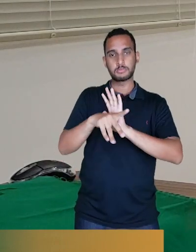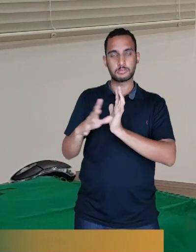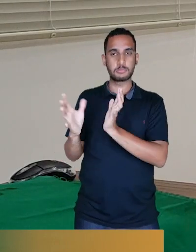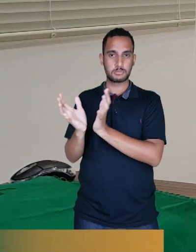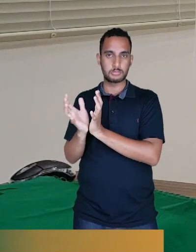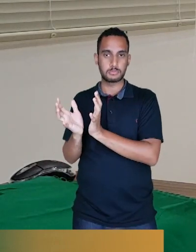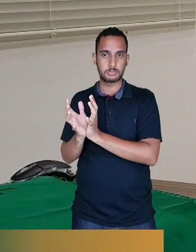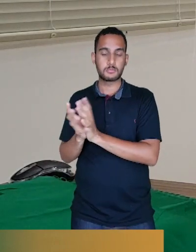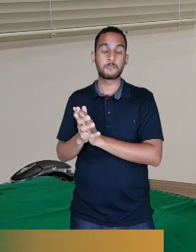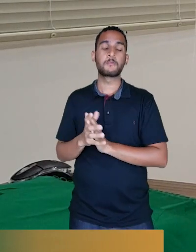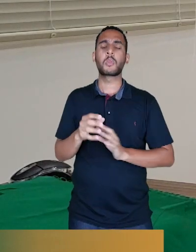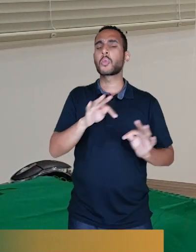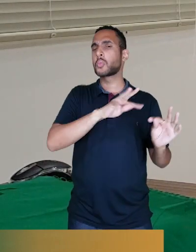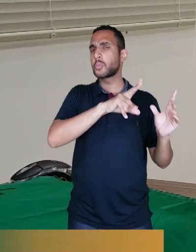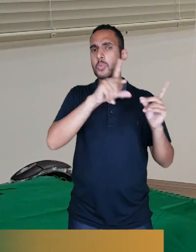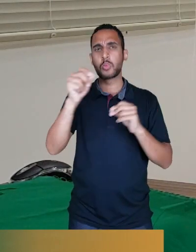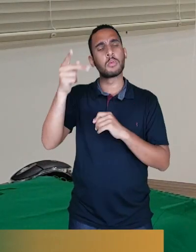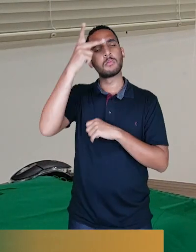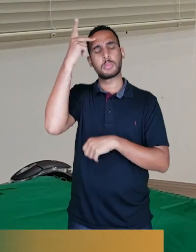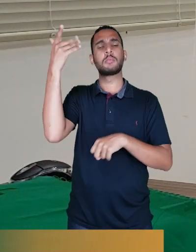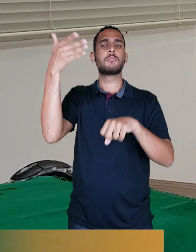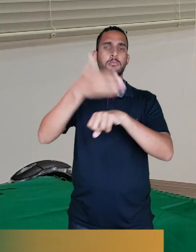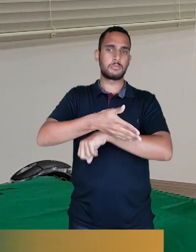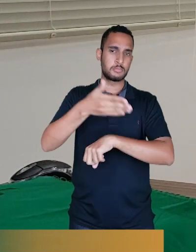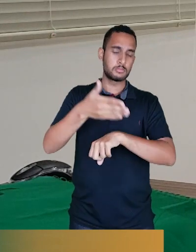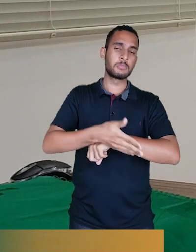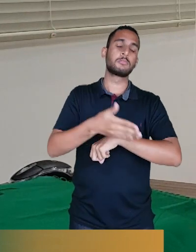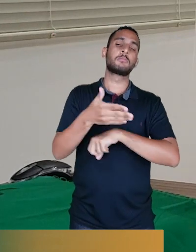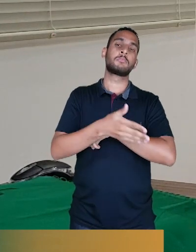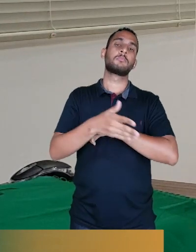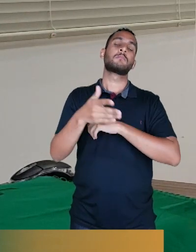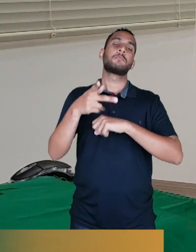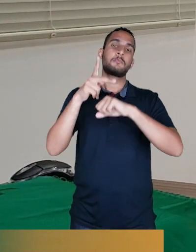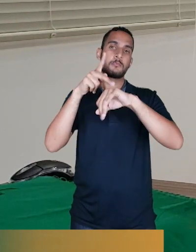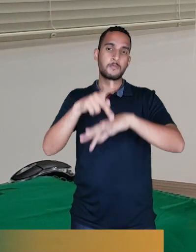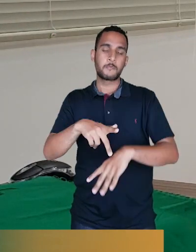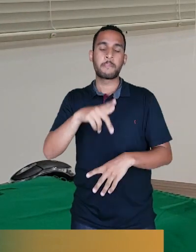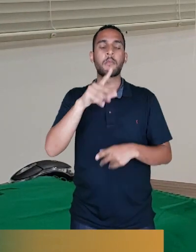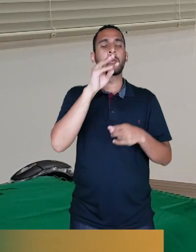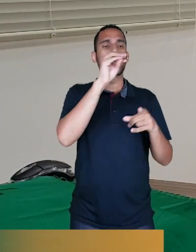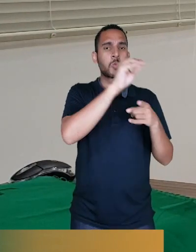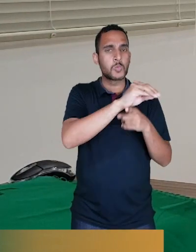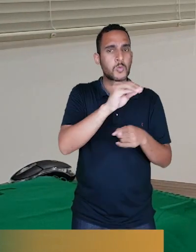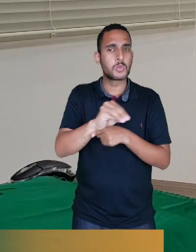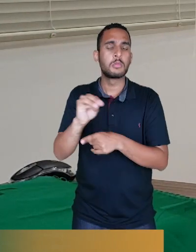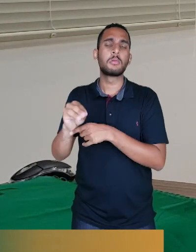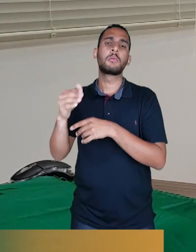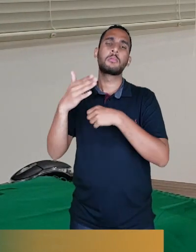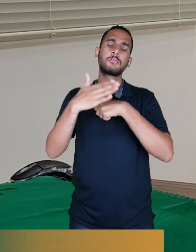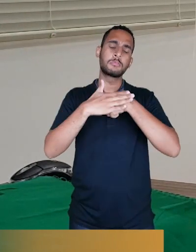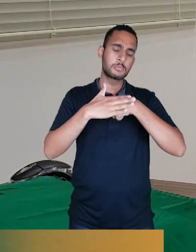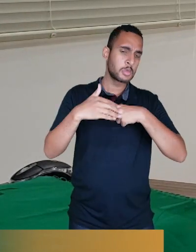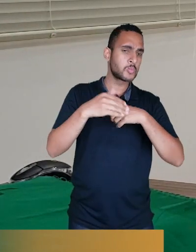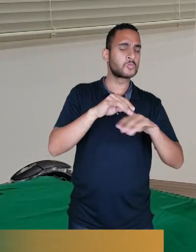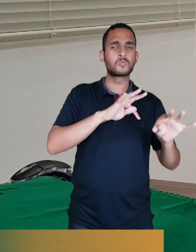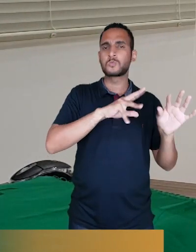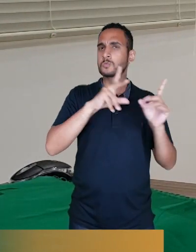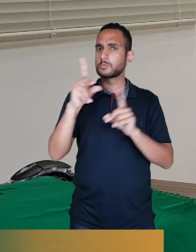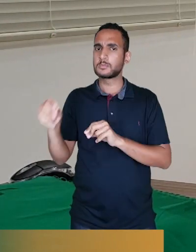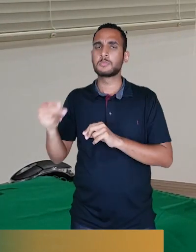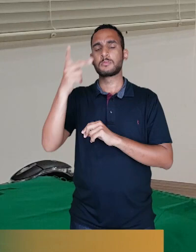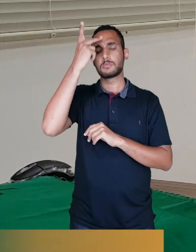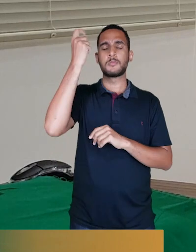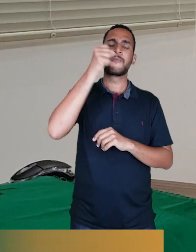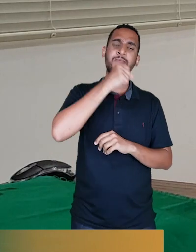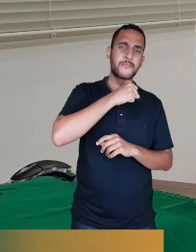salesiana embora com todas as pessoas que freqüentam a nossa paróquia temos cuidado com cuidado com muito carinho de